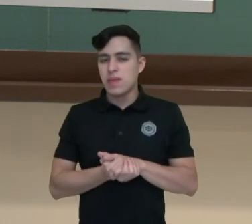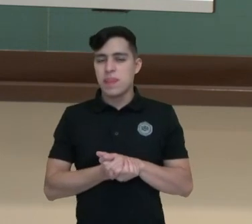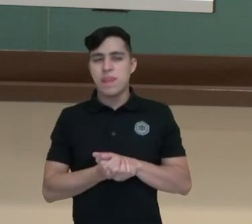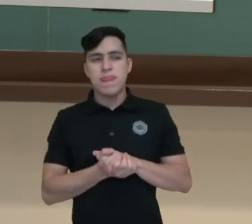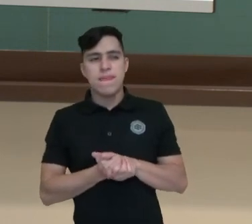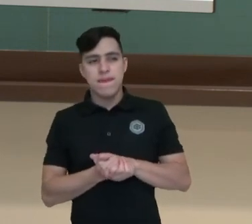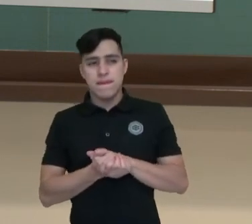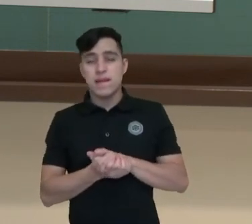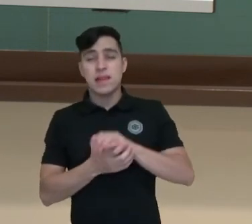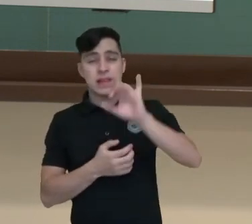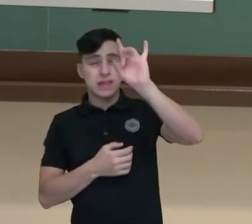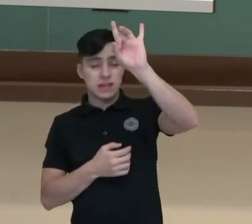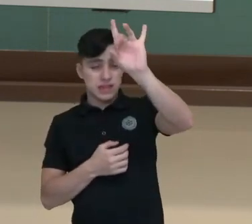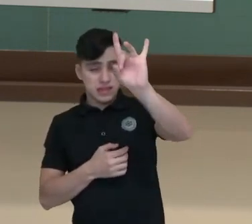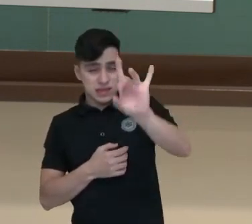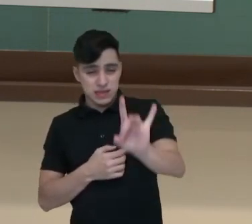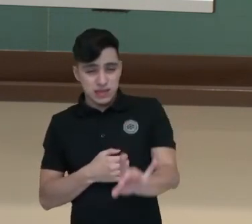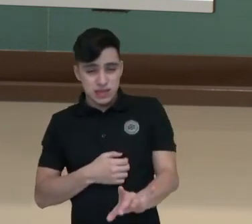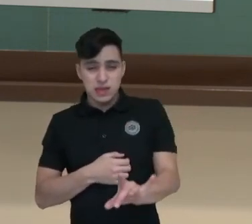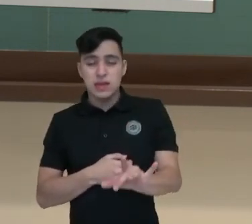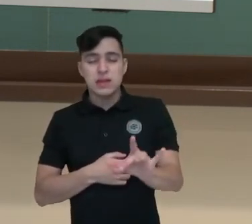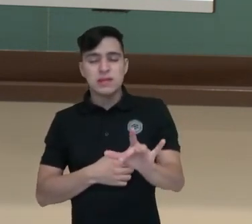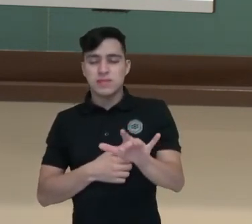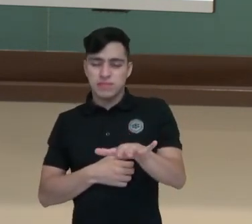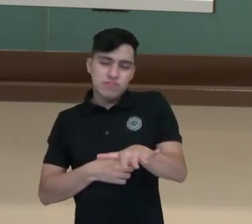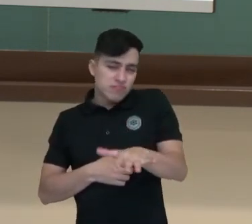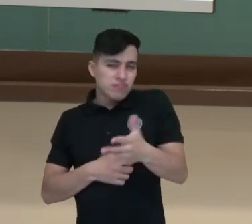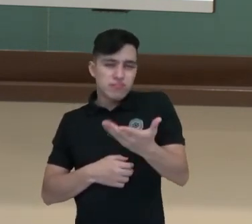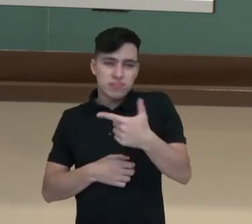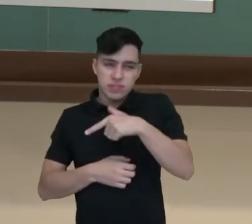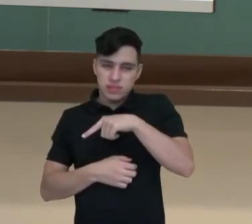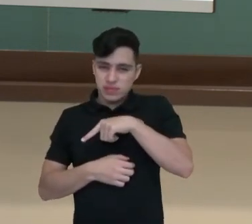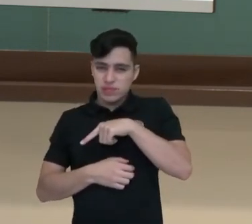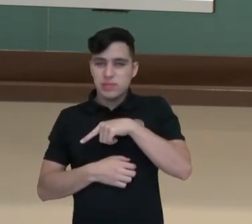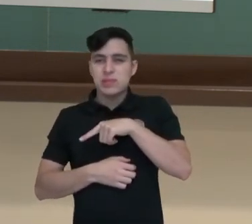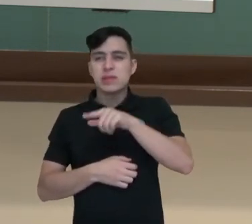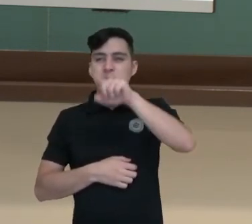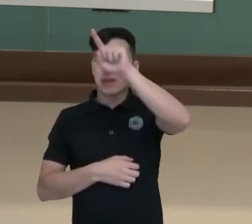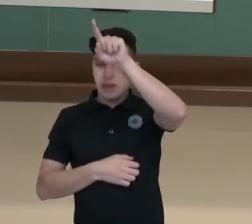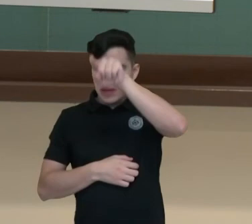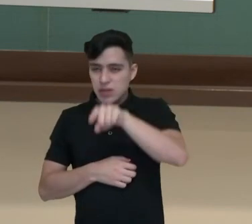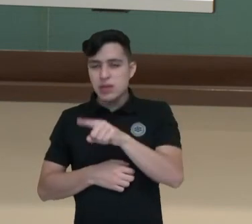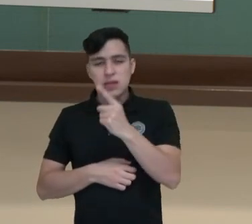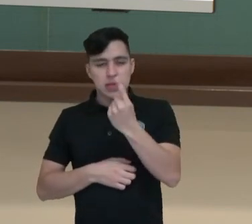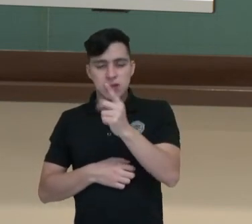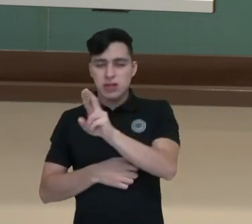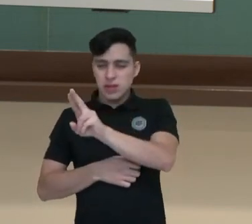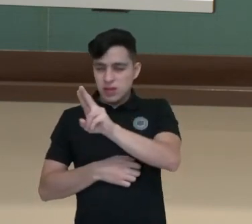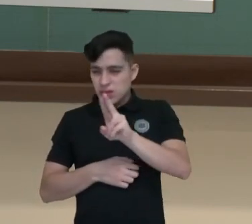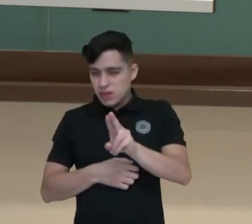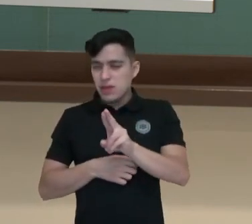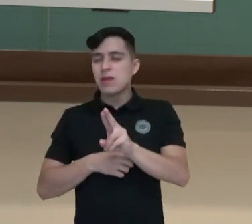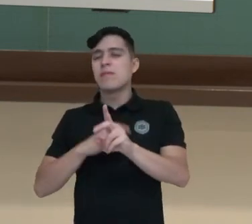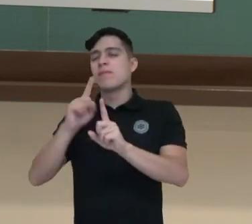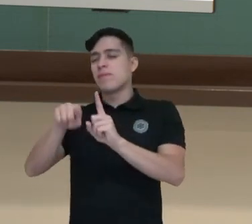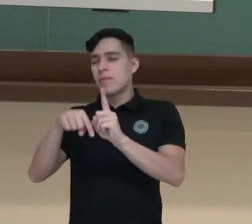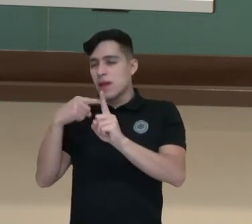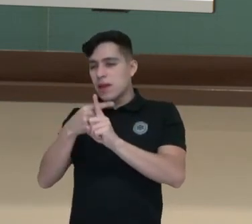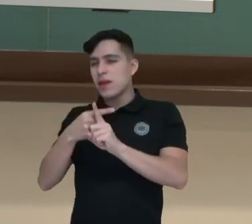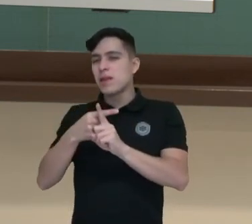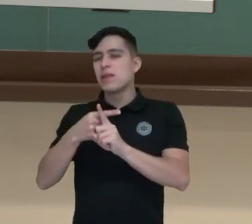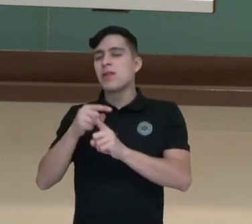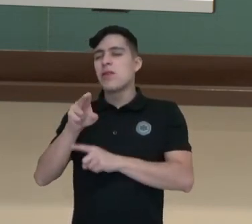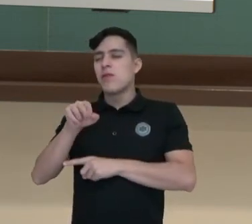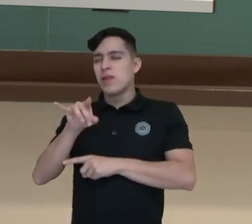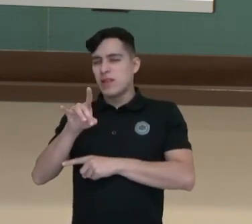Cada uma dessas grandezas, pessoal, tá aqui, ó, com uma unidade, né, para representar. Então, olha